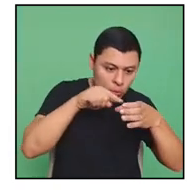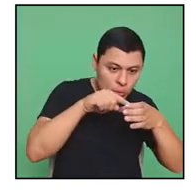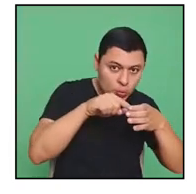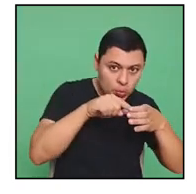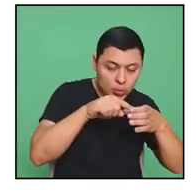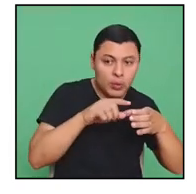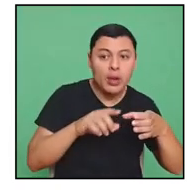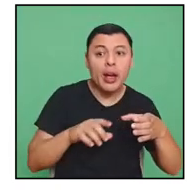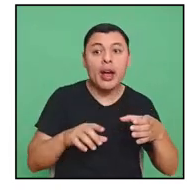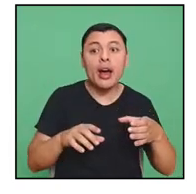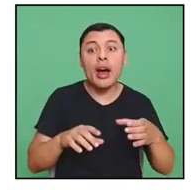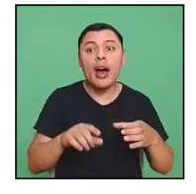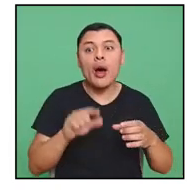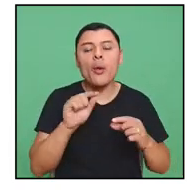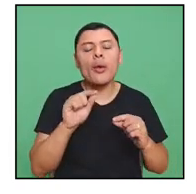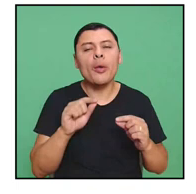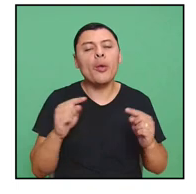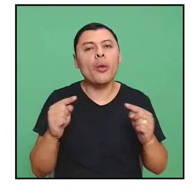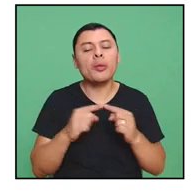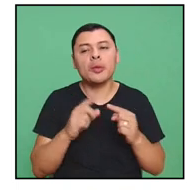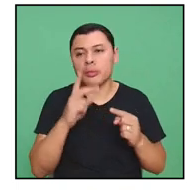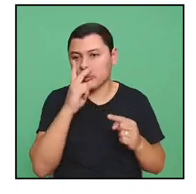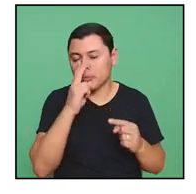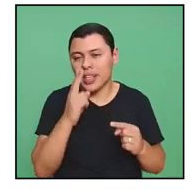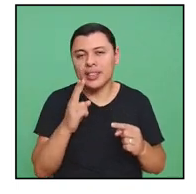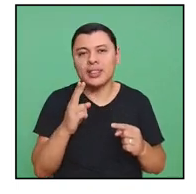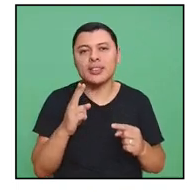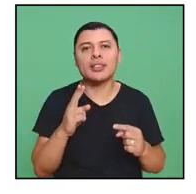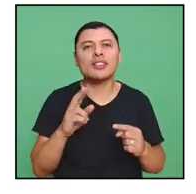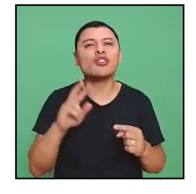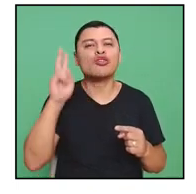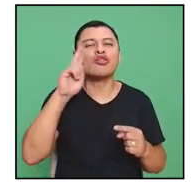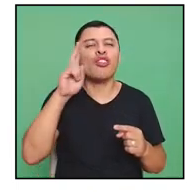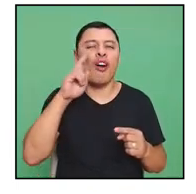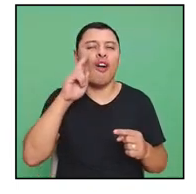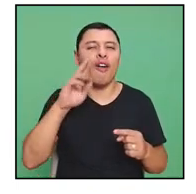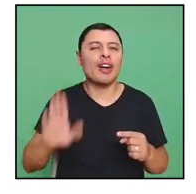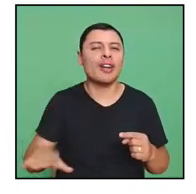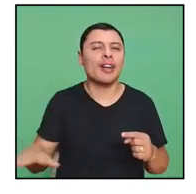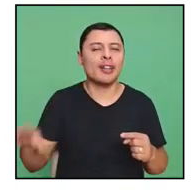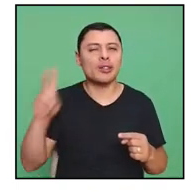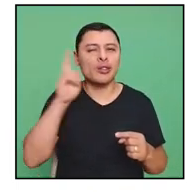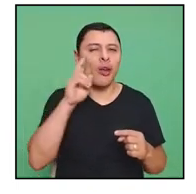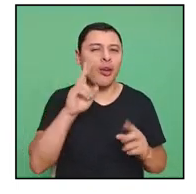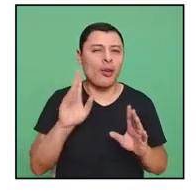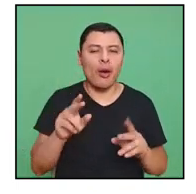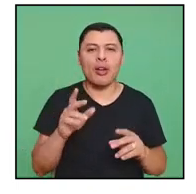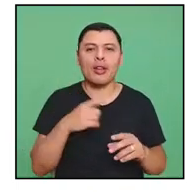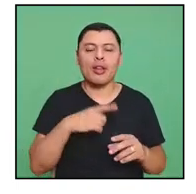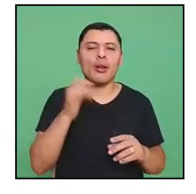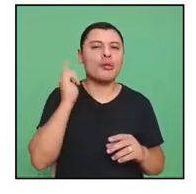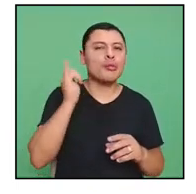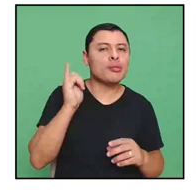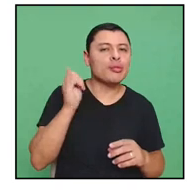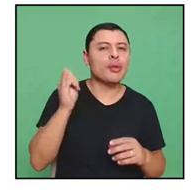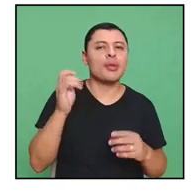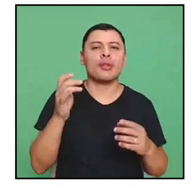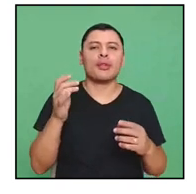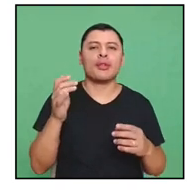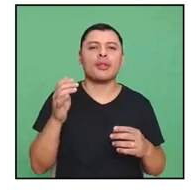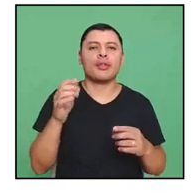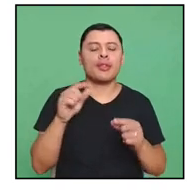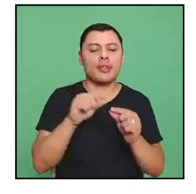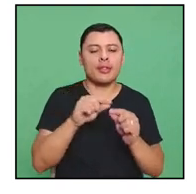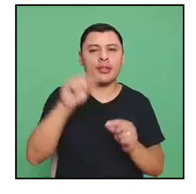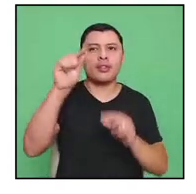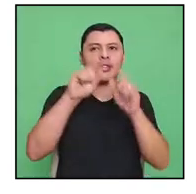nossa, eu penso muito numa coisa, uma coisa quase uma fábula assim, né, que se apresenta ali no formato de vídeo, porque é meio que